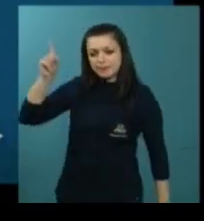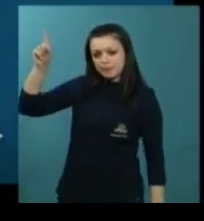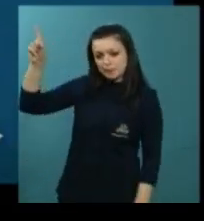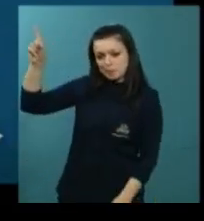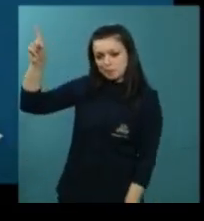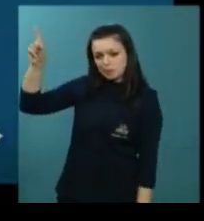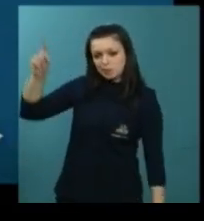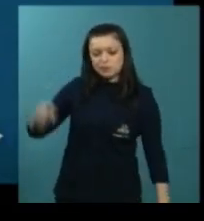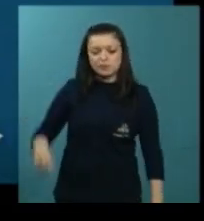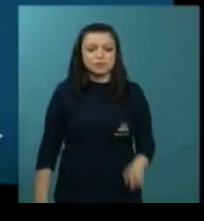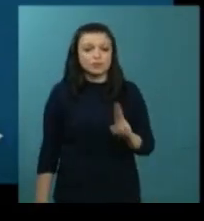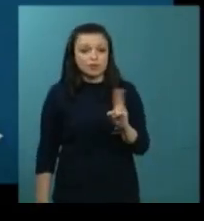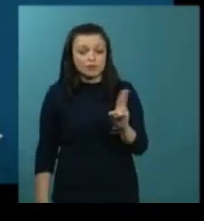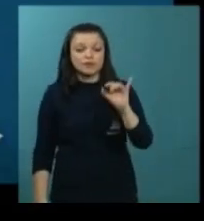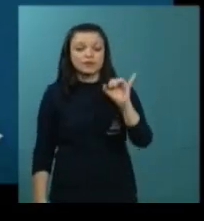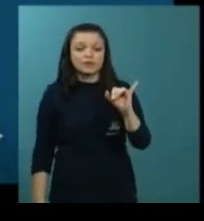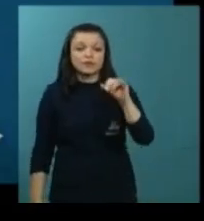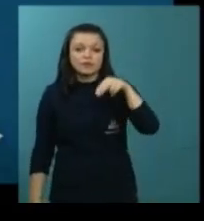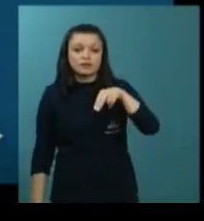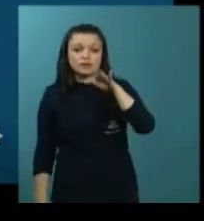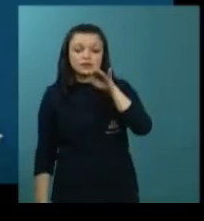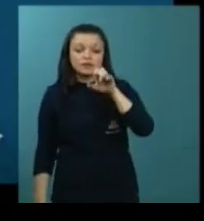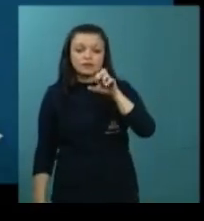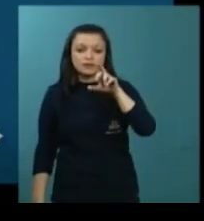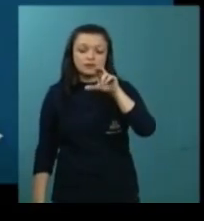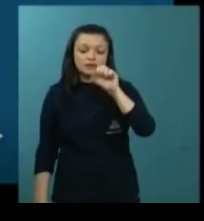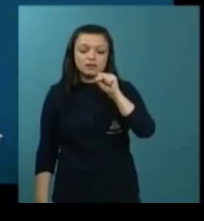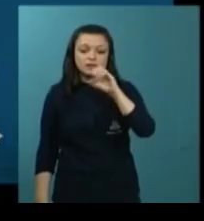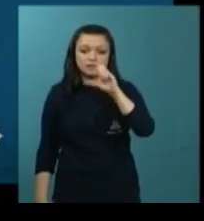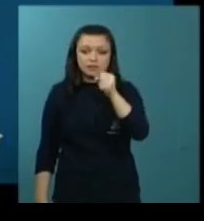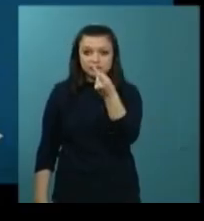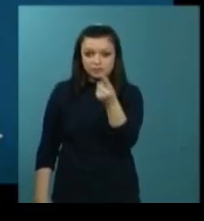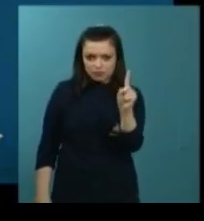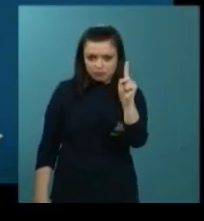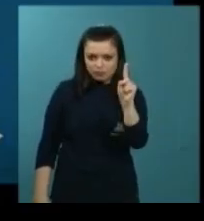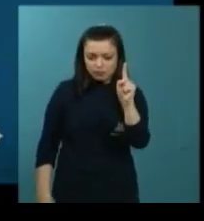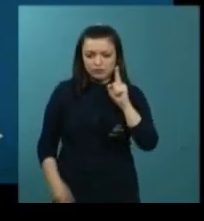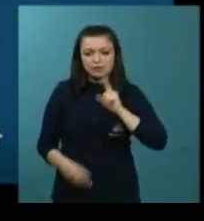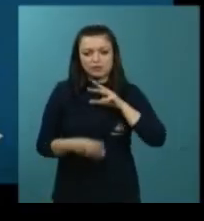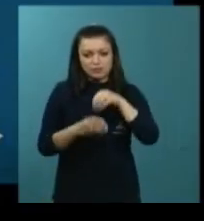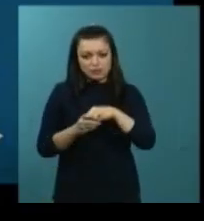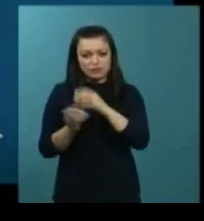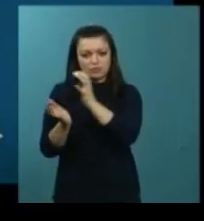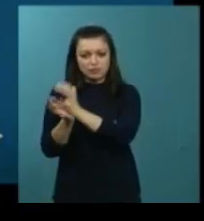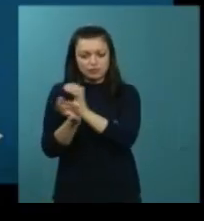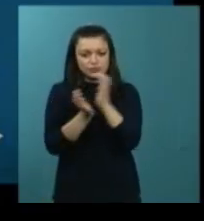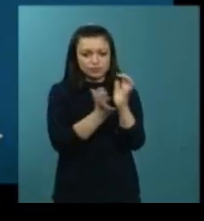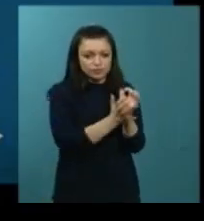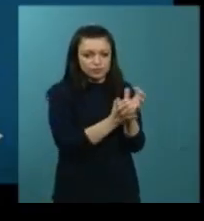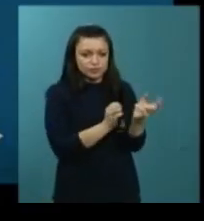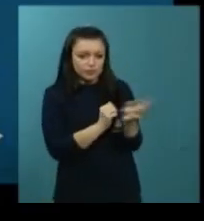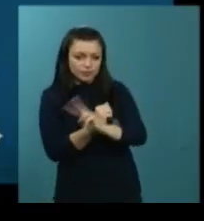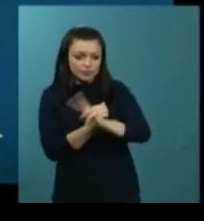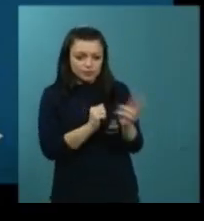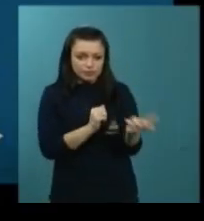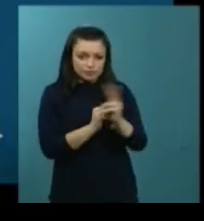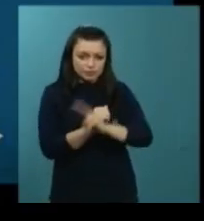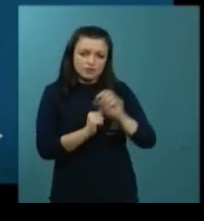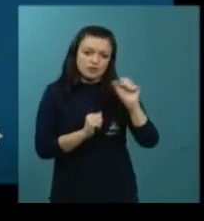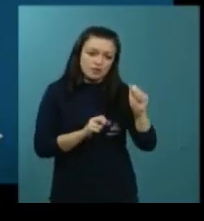e que nós lemos como sendo a interseção dos 2 conjuntos que